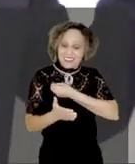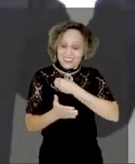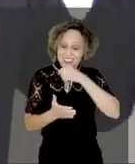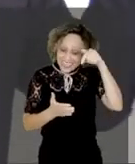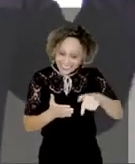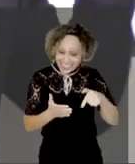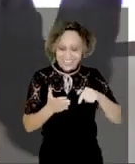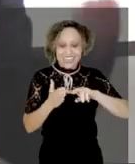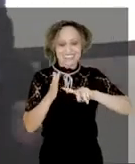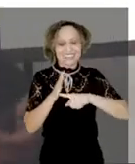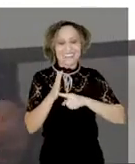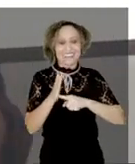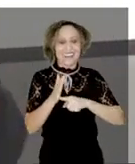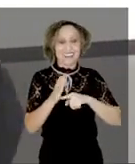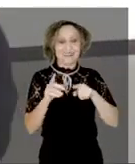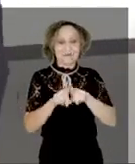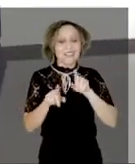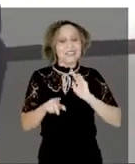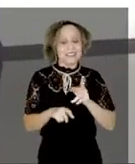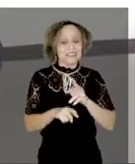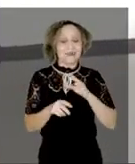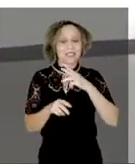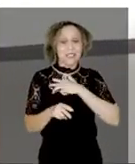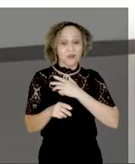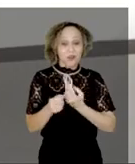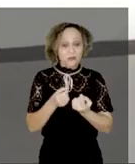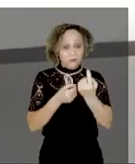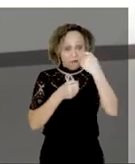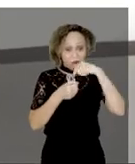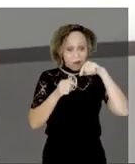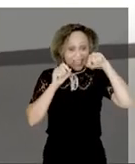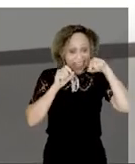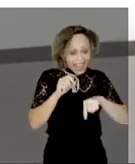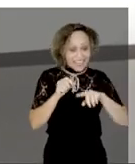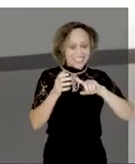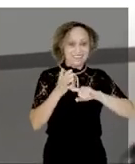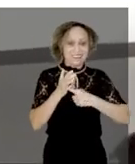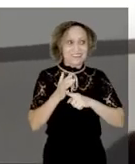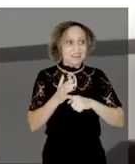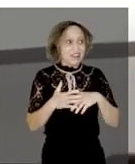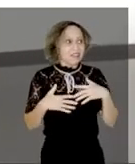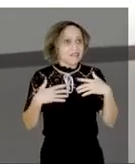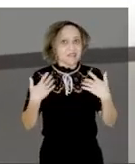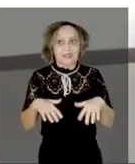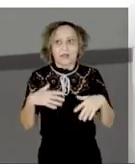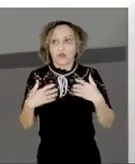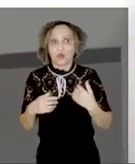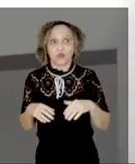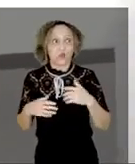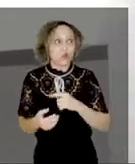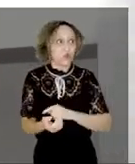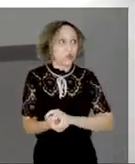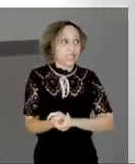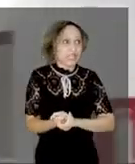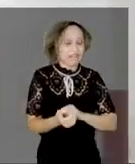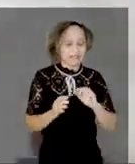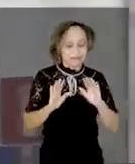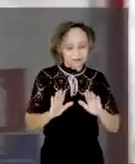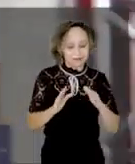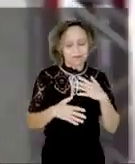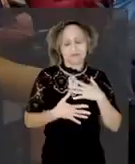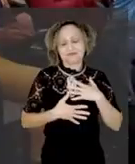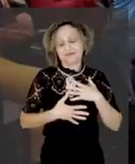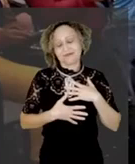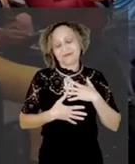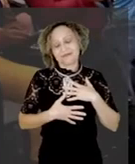companheiro de luta, um companheiro que foi o melhor presidente da história desse país, um companheiro que é